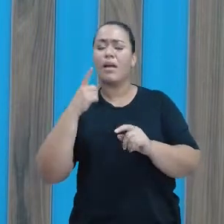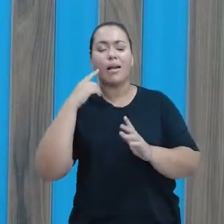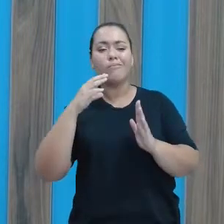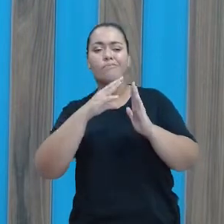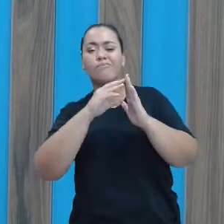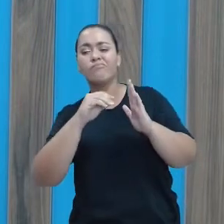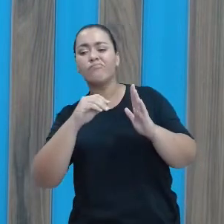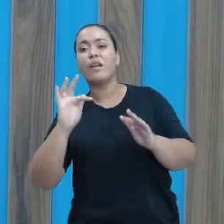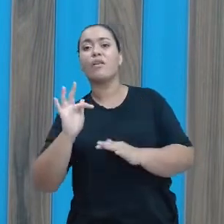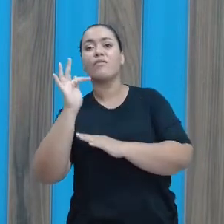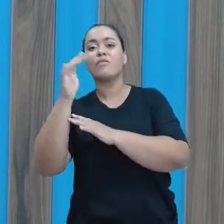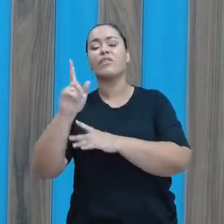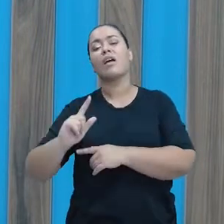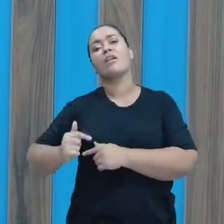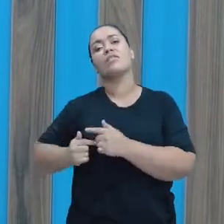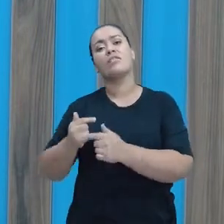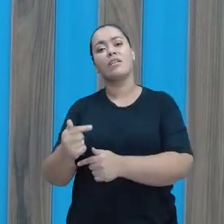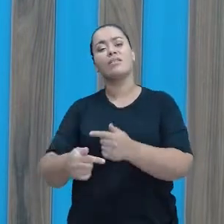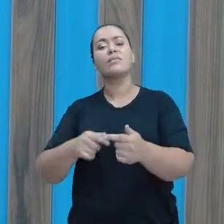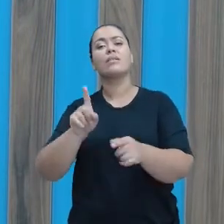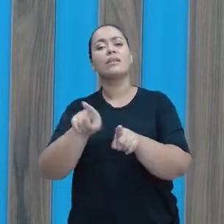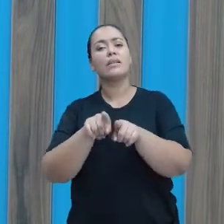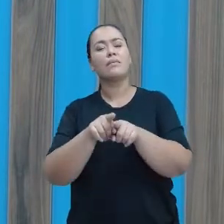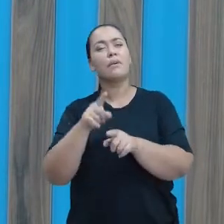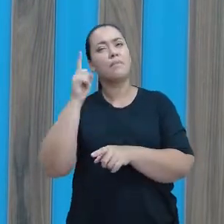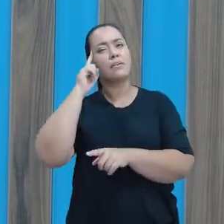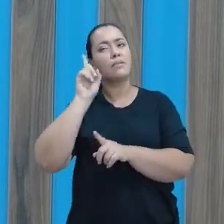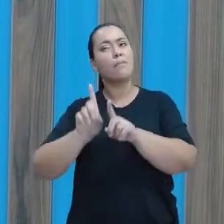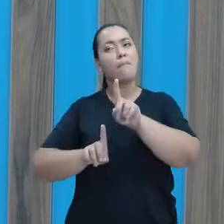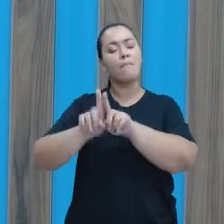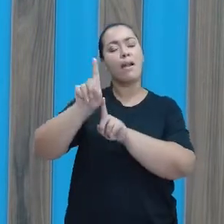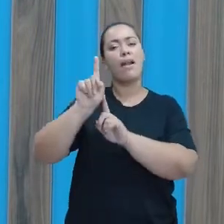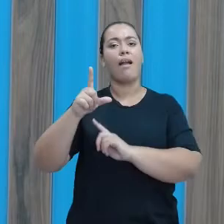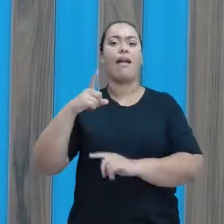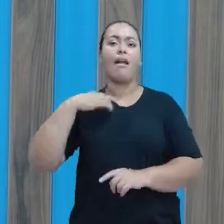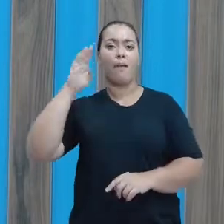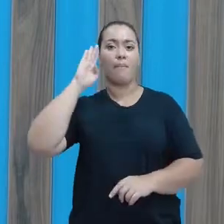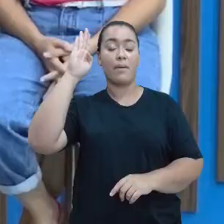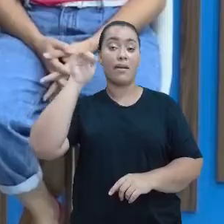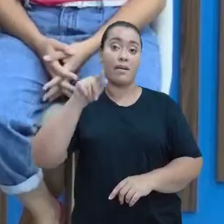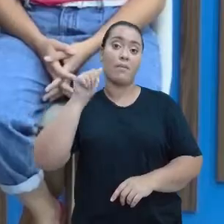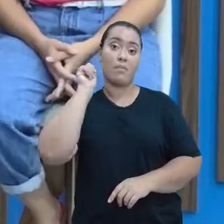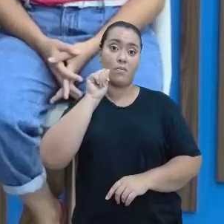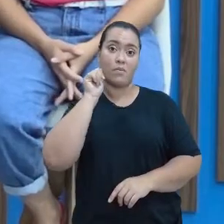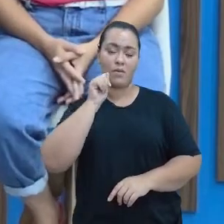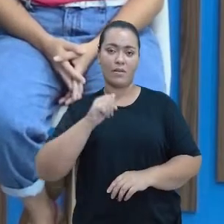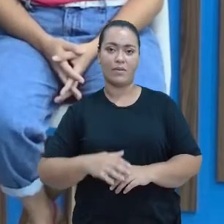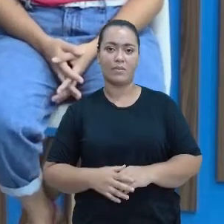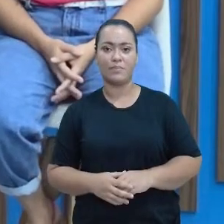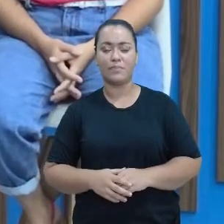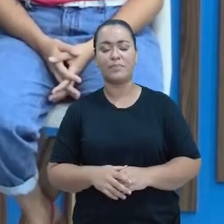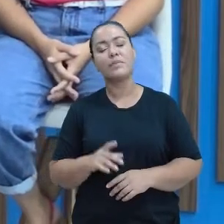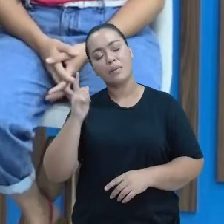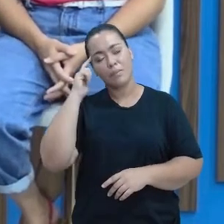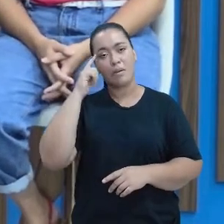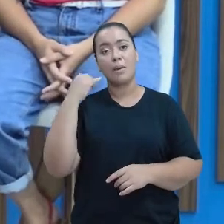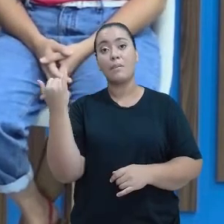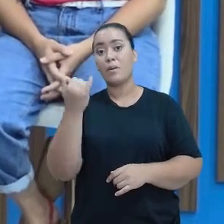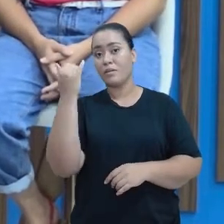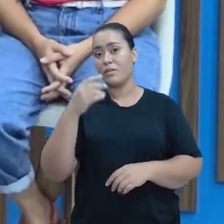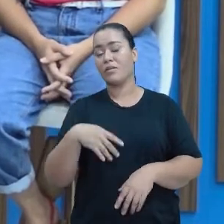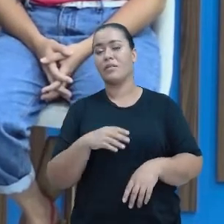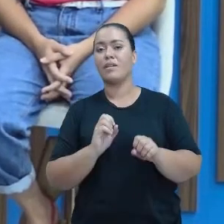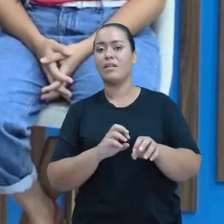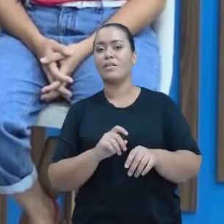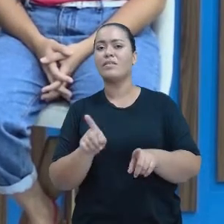nós tenhamos uma geração que pense esse protagonismo feminino, não é? Uma questão importante para a gente pensar em educação. Isso. O